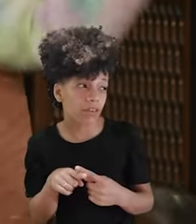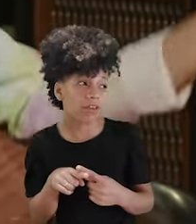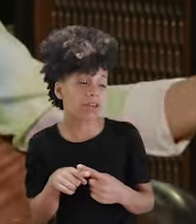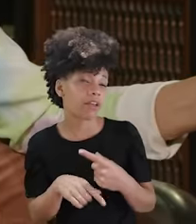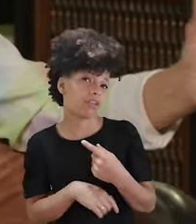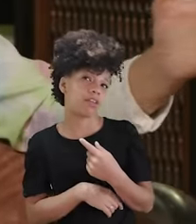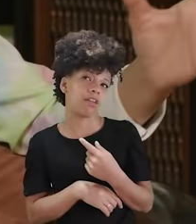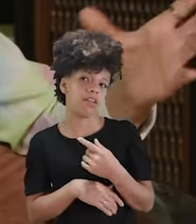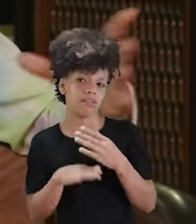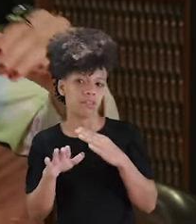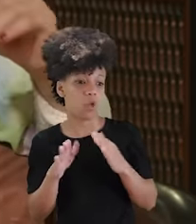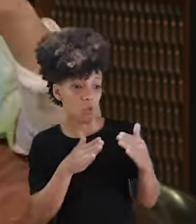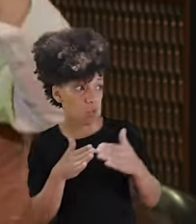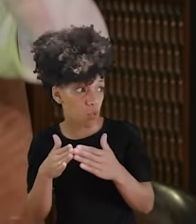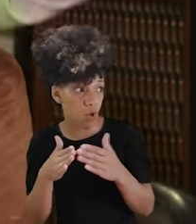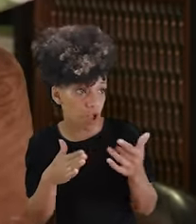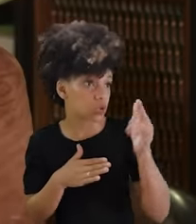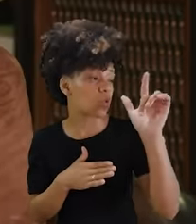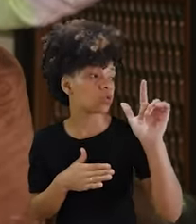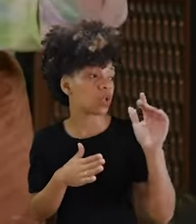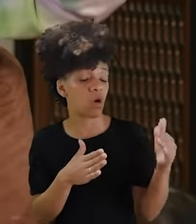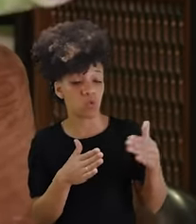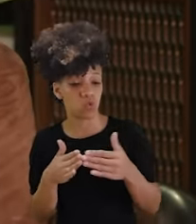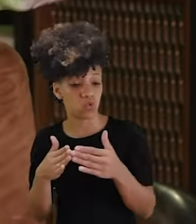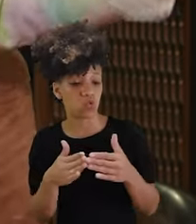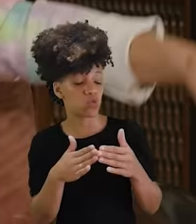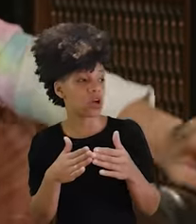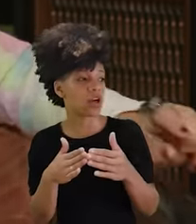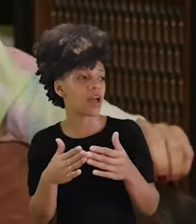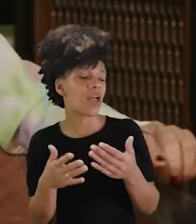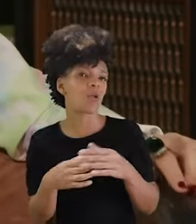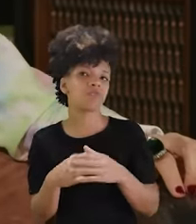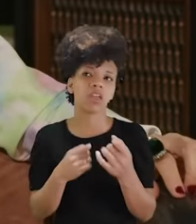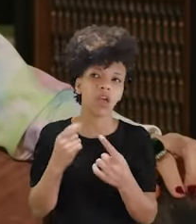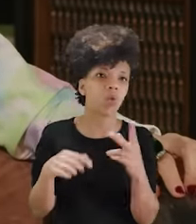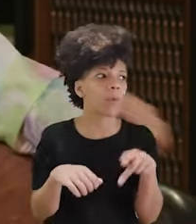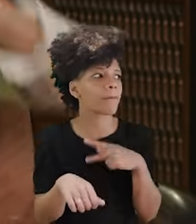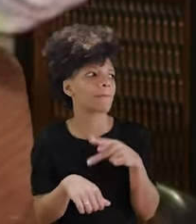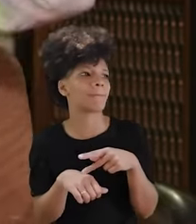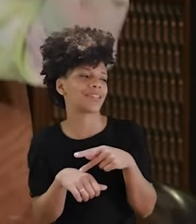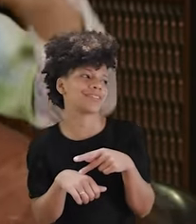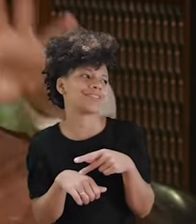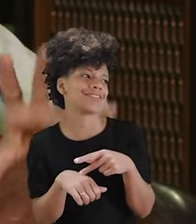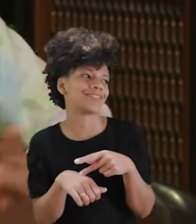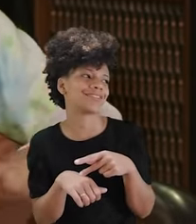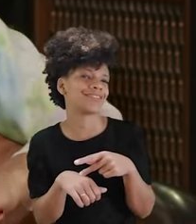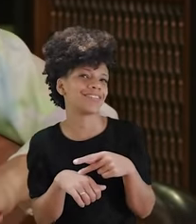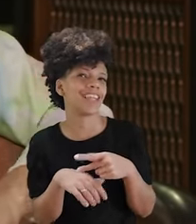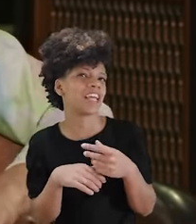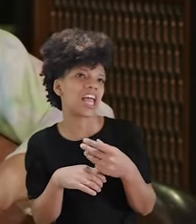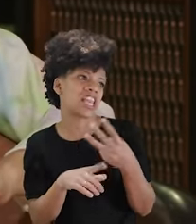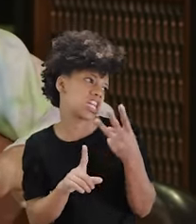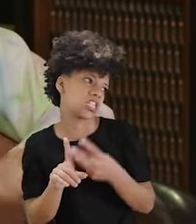ficava em algum outro país eu me ficava três meses morando na Itália o México eu ficava